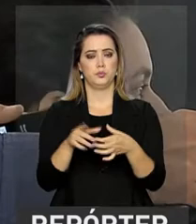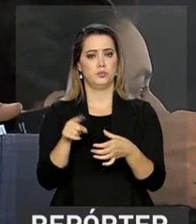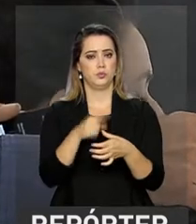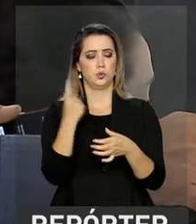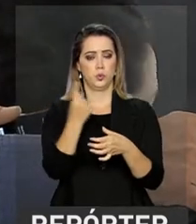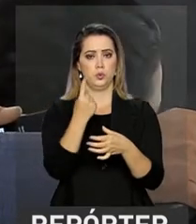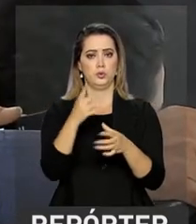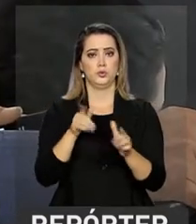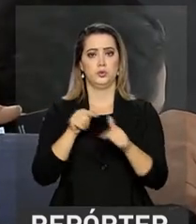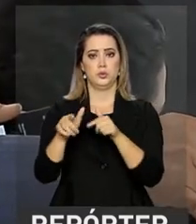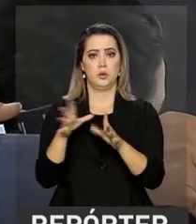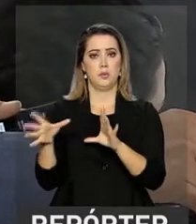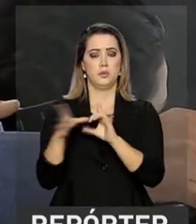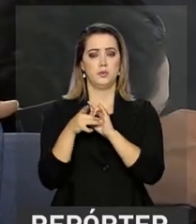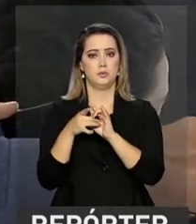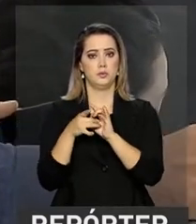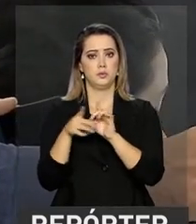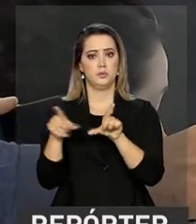integrada